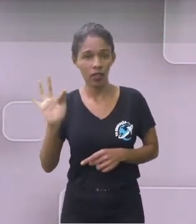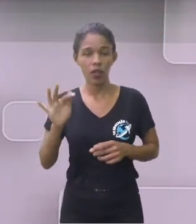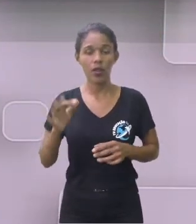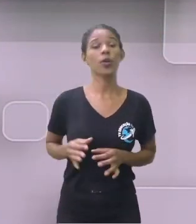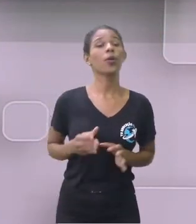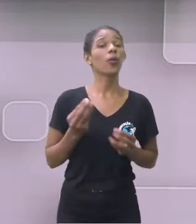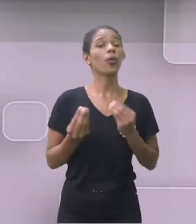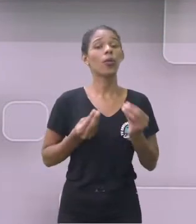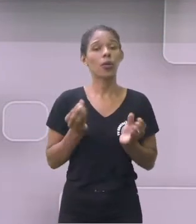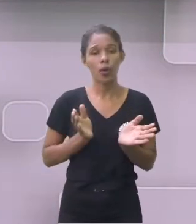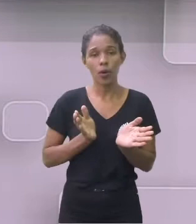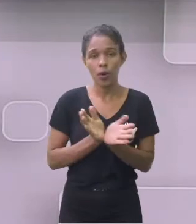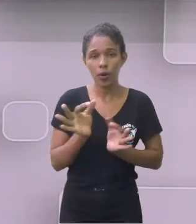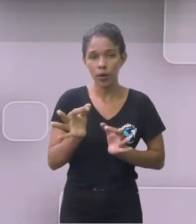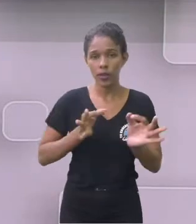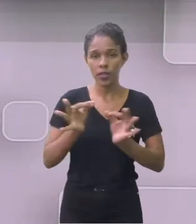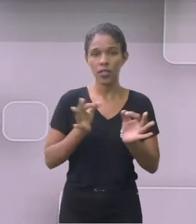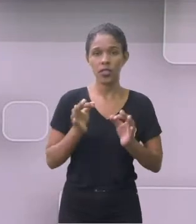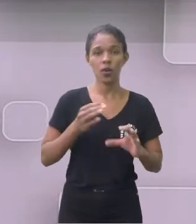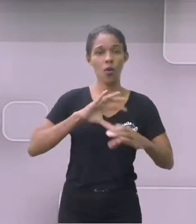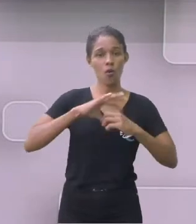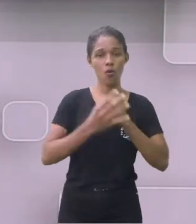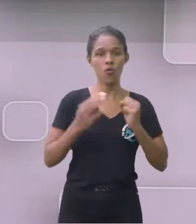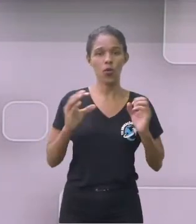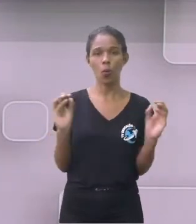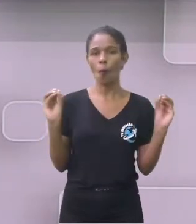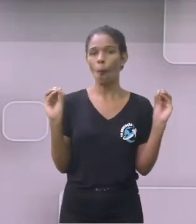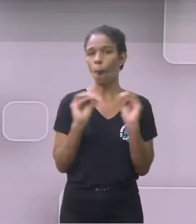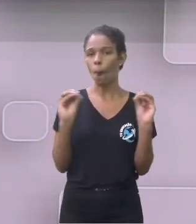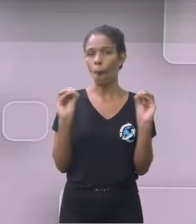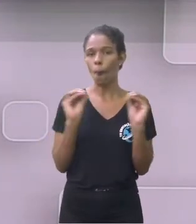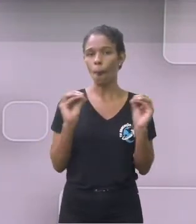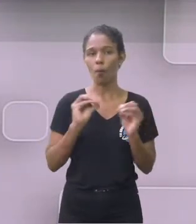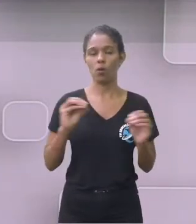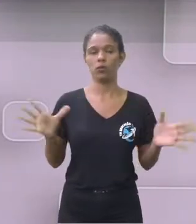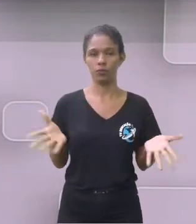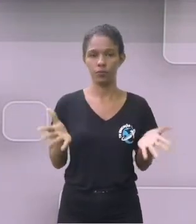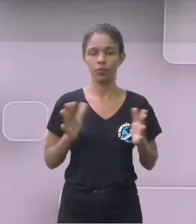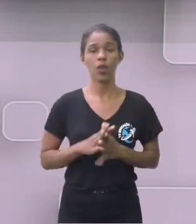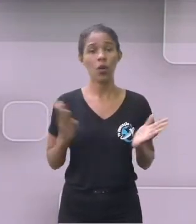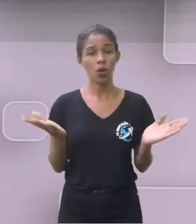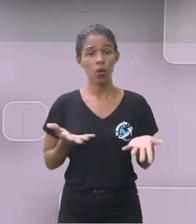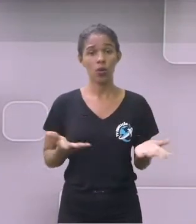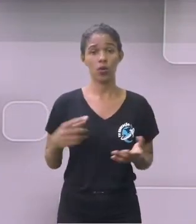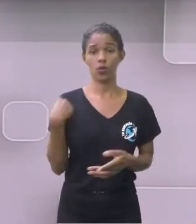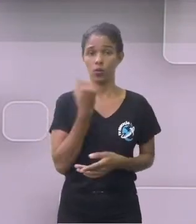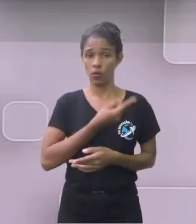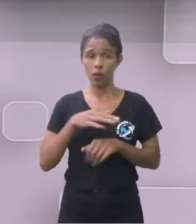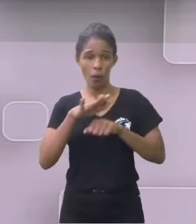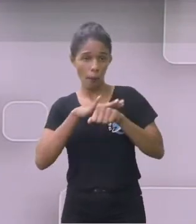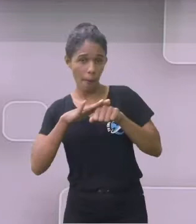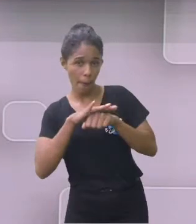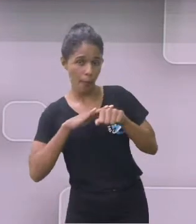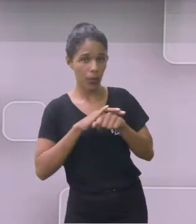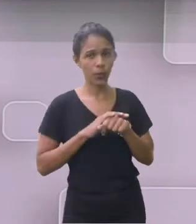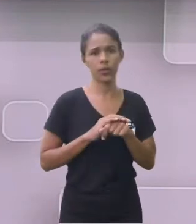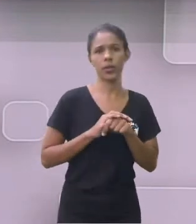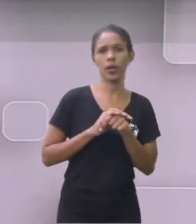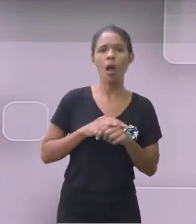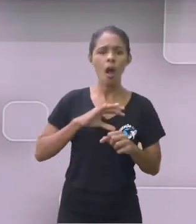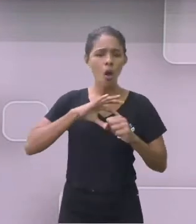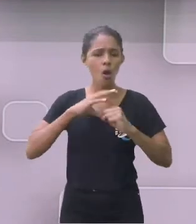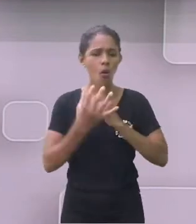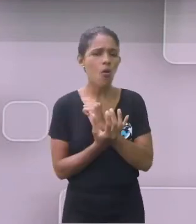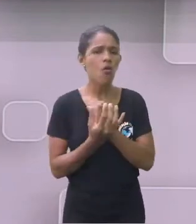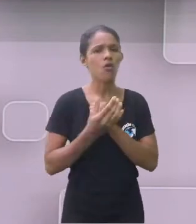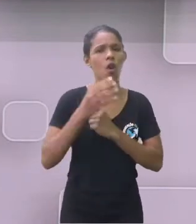extensão Covid-0. Hoje, iremos conversar um pouco sobre a Covid-19. Queremos entender o que é